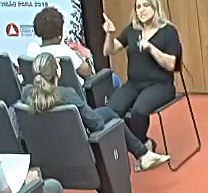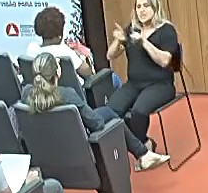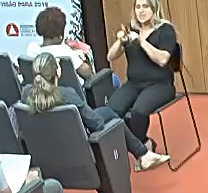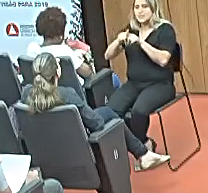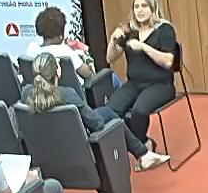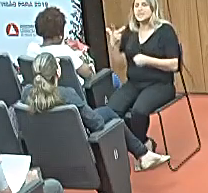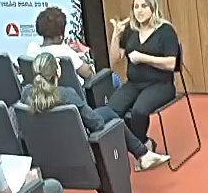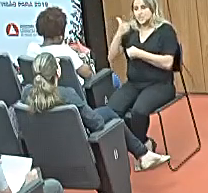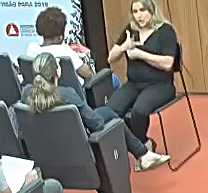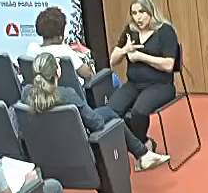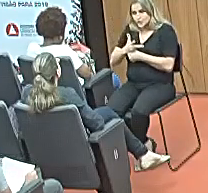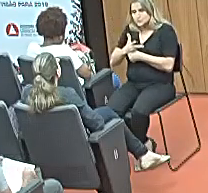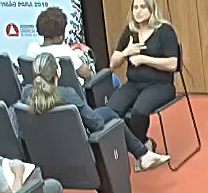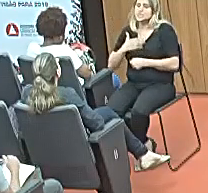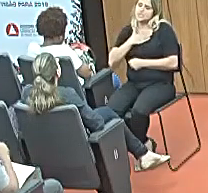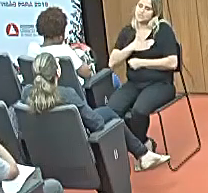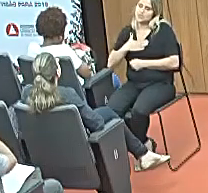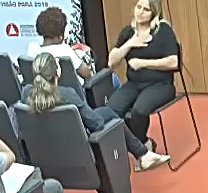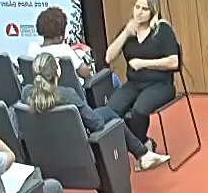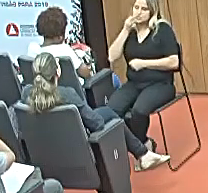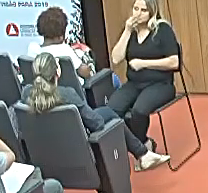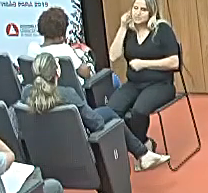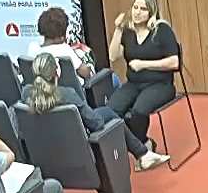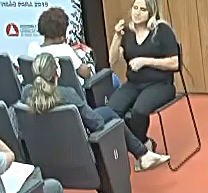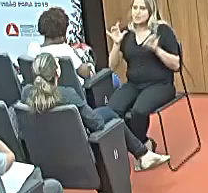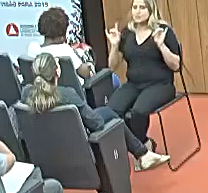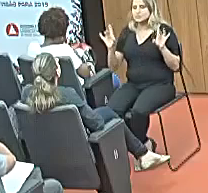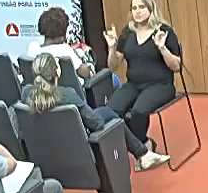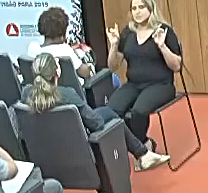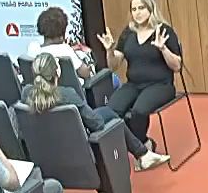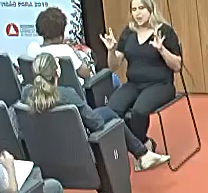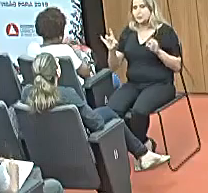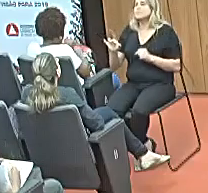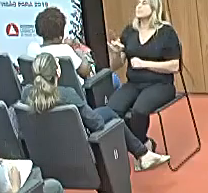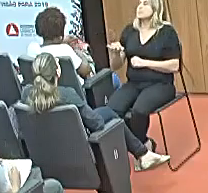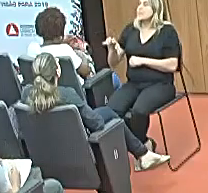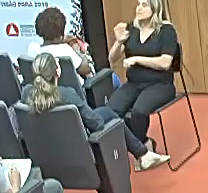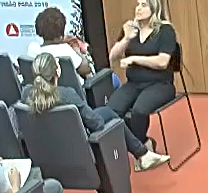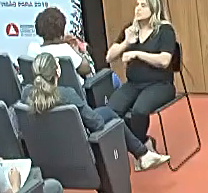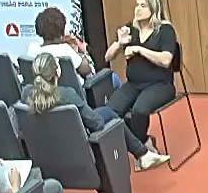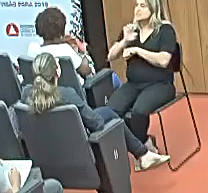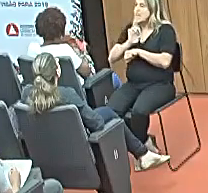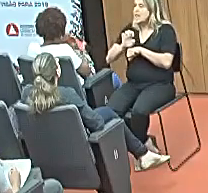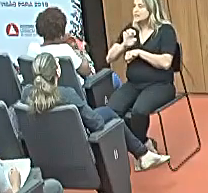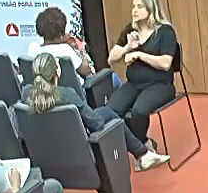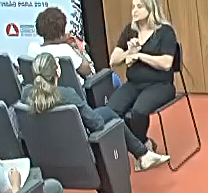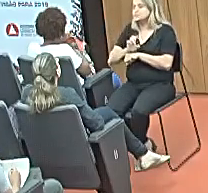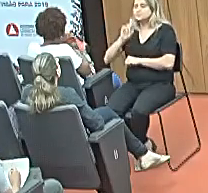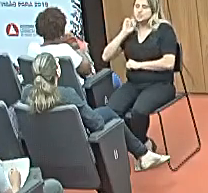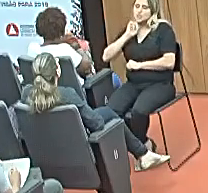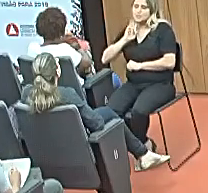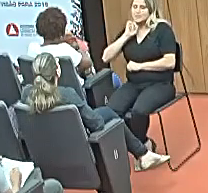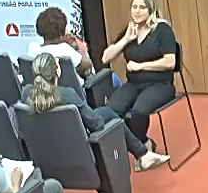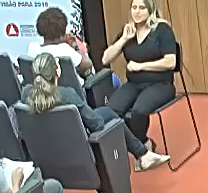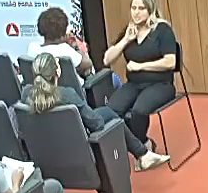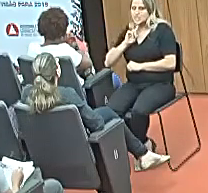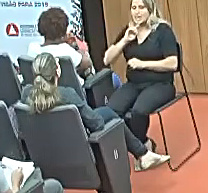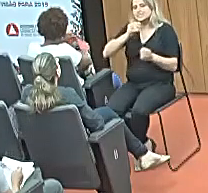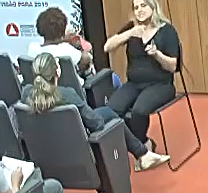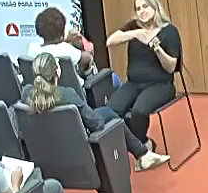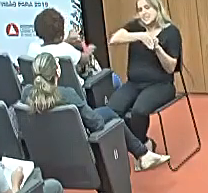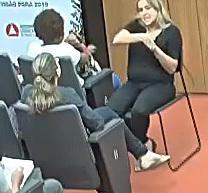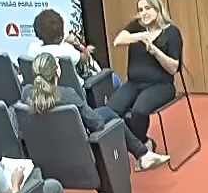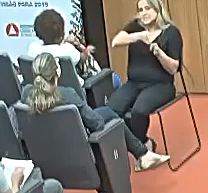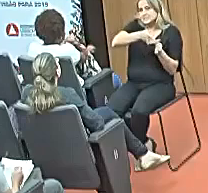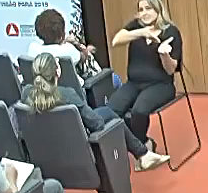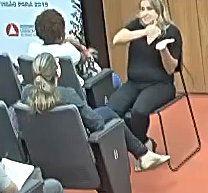idosos e gostaria de atenção especial que o estado de minas gerais é na secretaria de estado